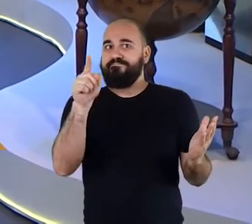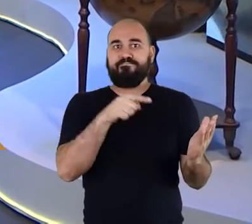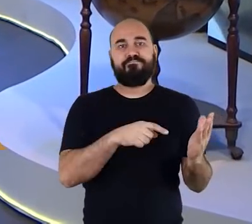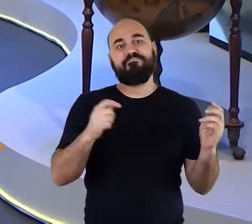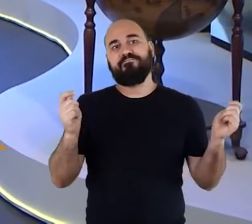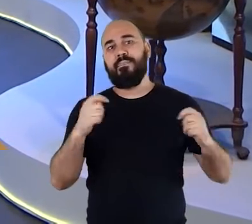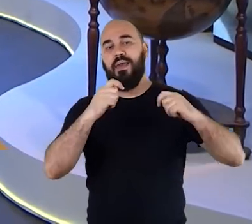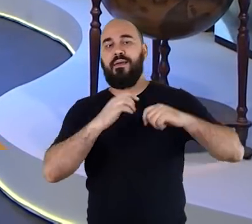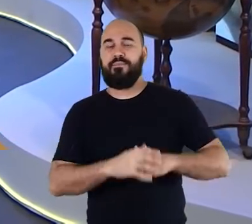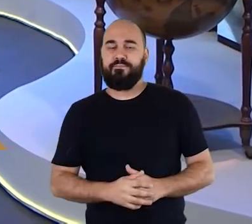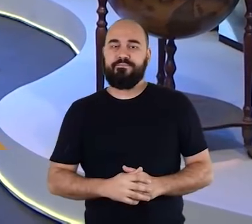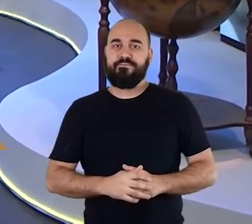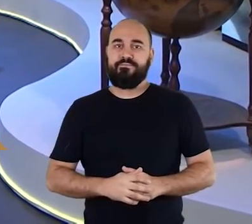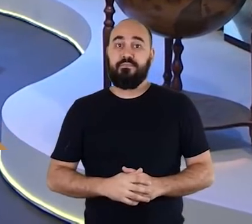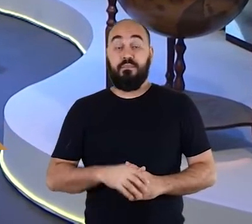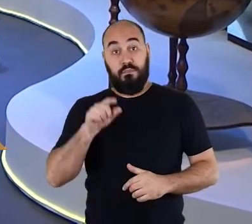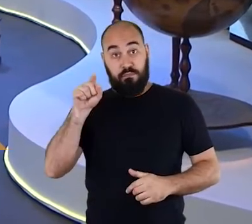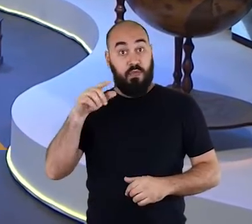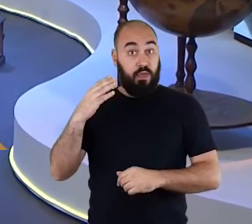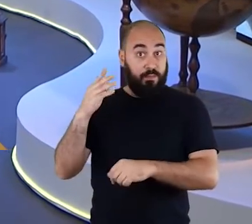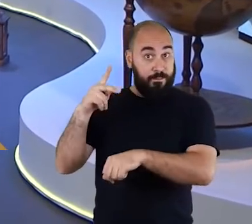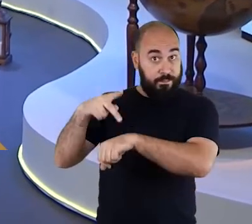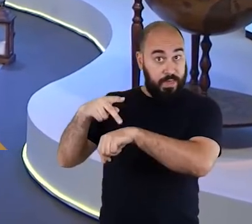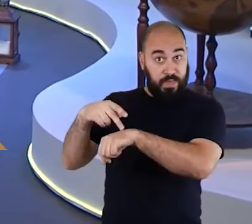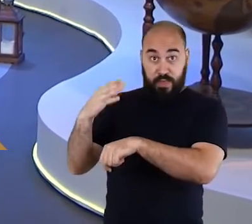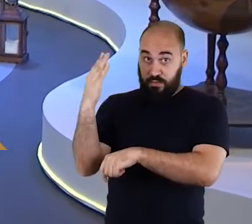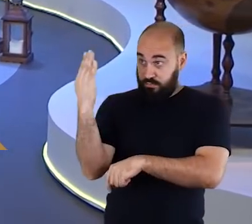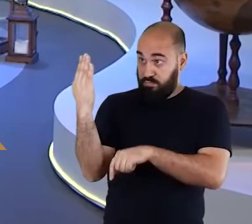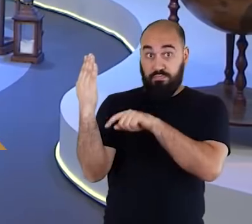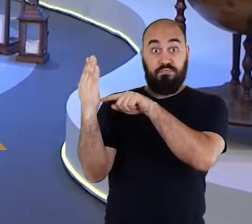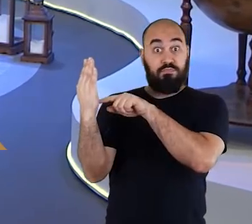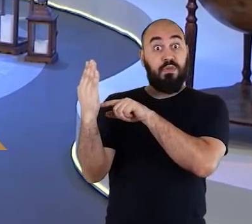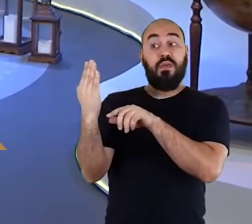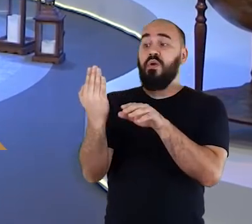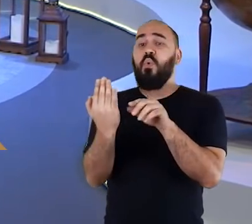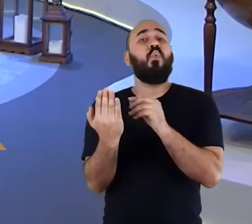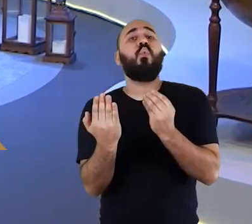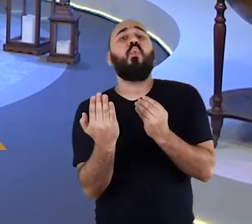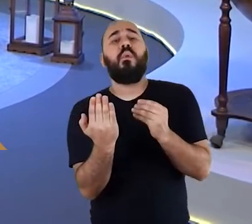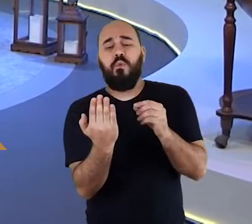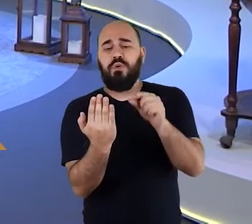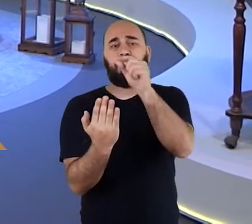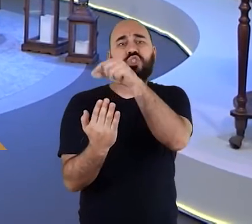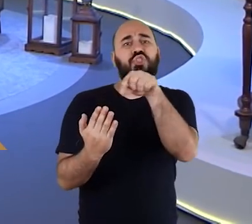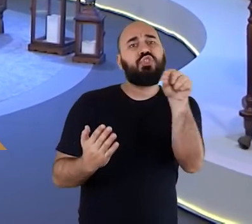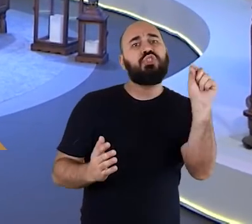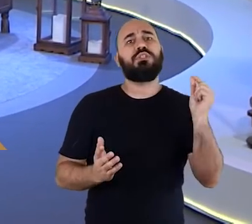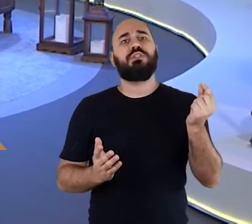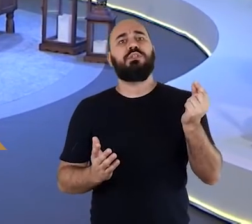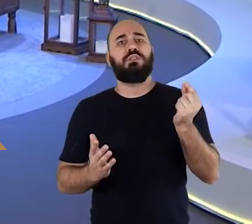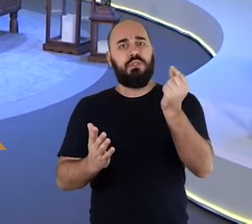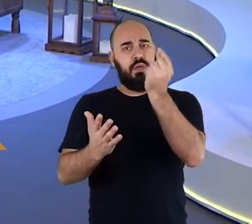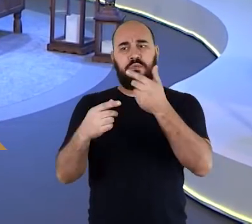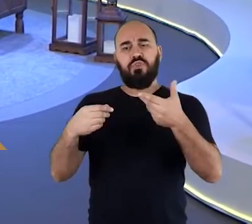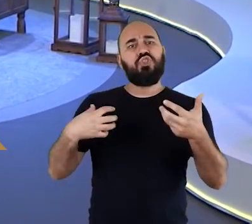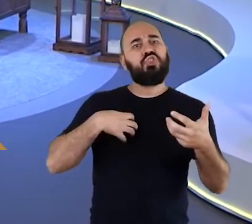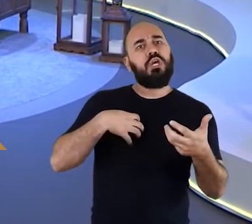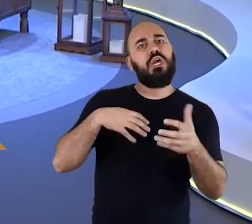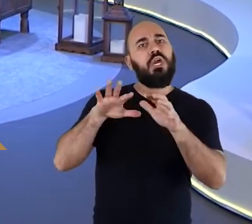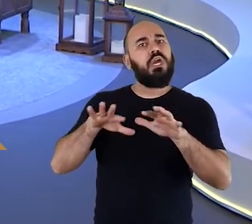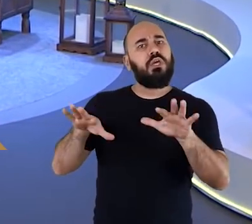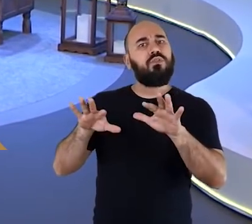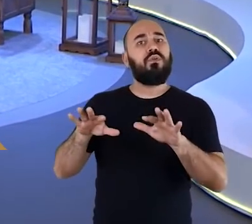essa pedra mostra como era a escrita dos moabitas e como ela era parecida com a escrita